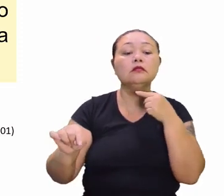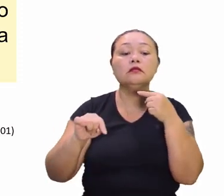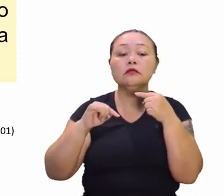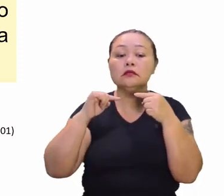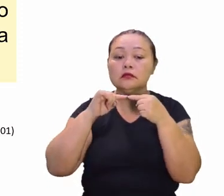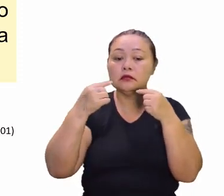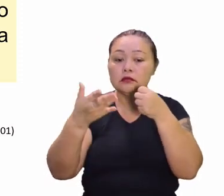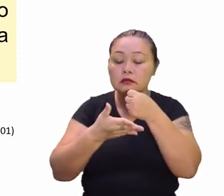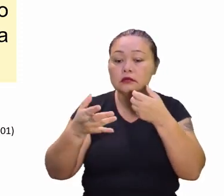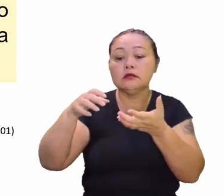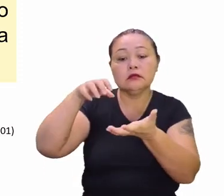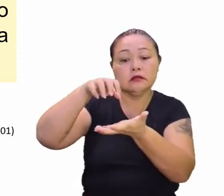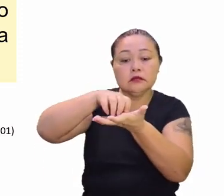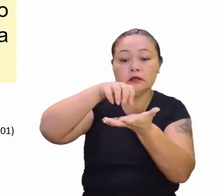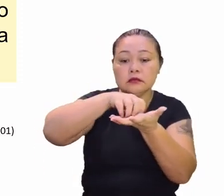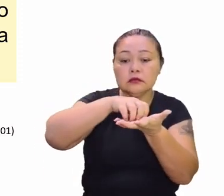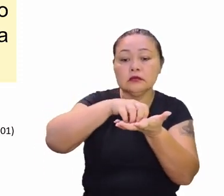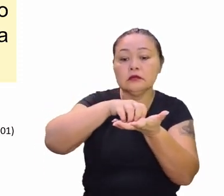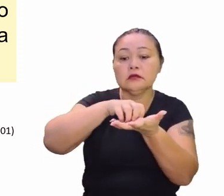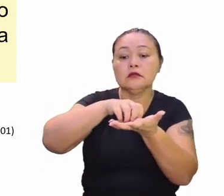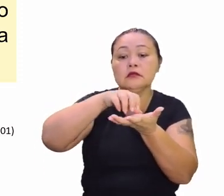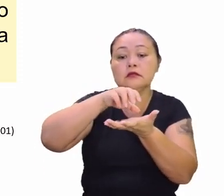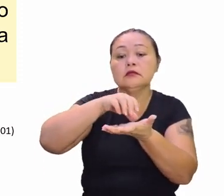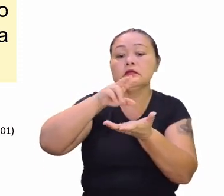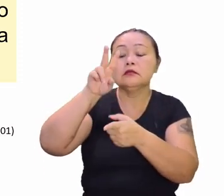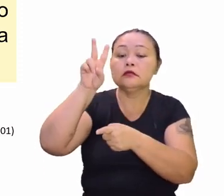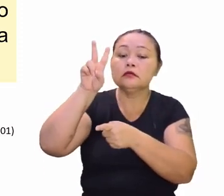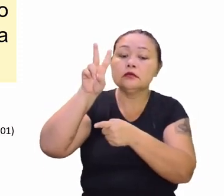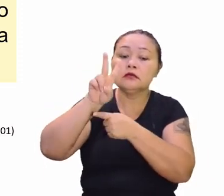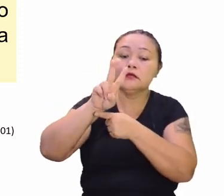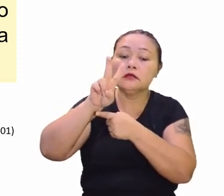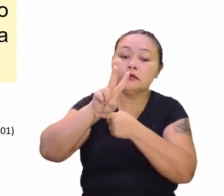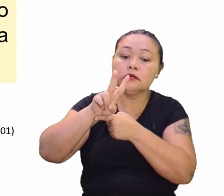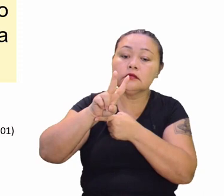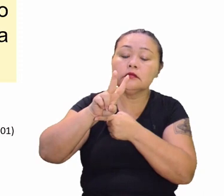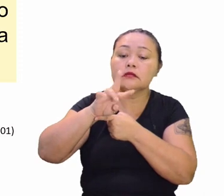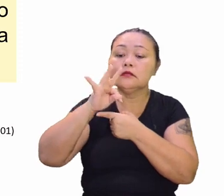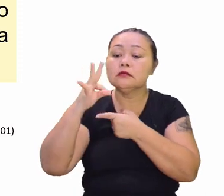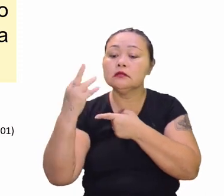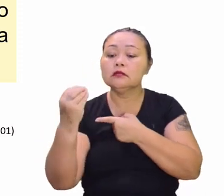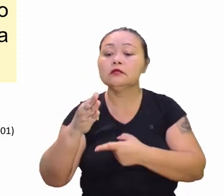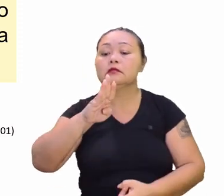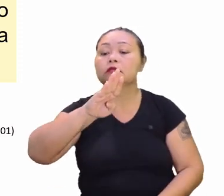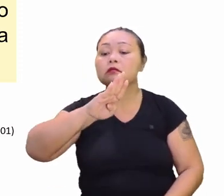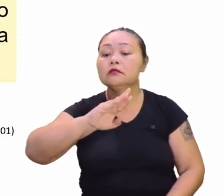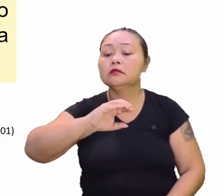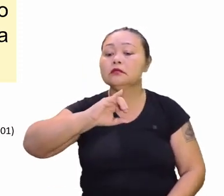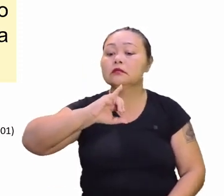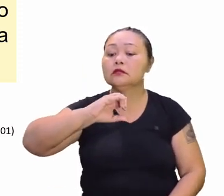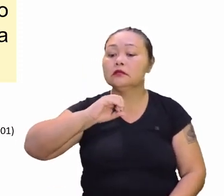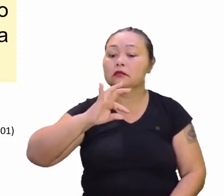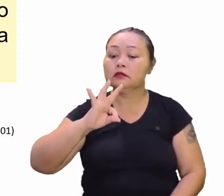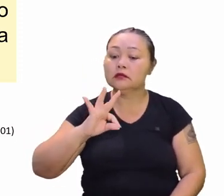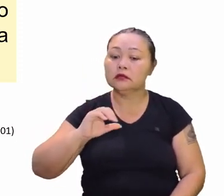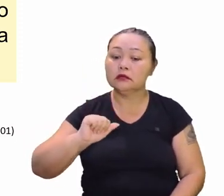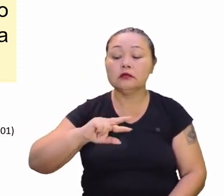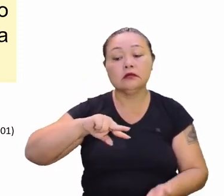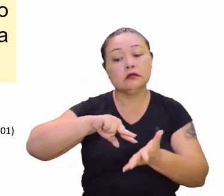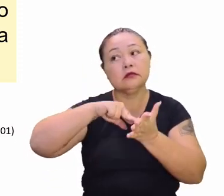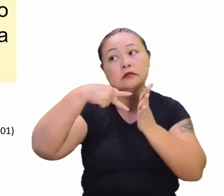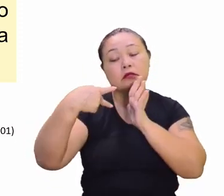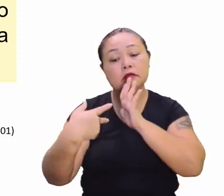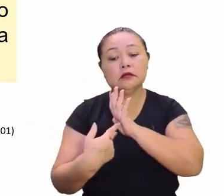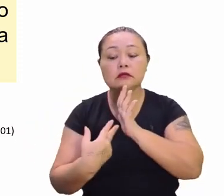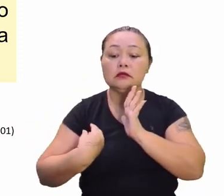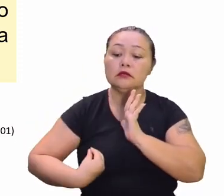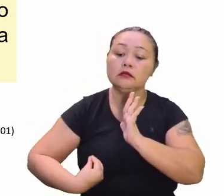objetivos básicos das estações ecológicas é a preservação integral da biota, ou